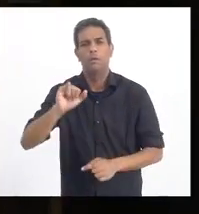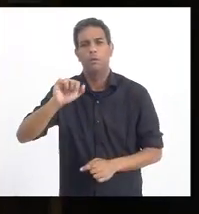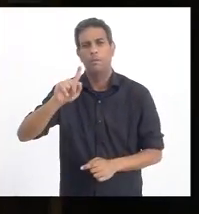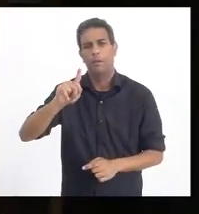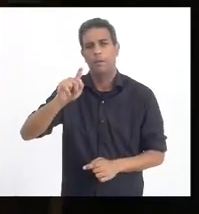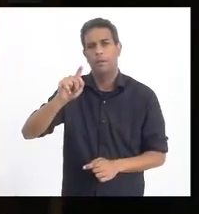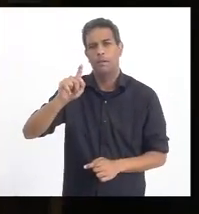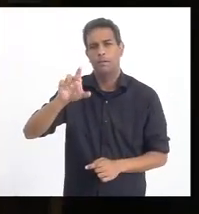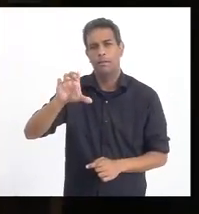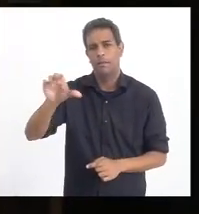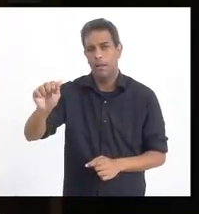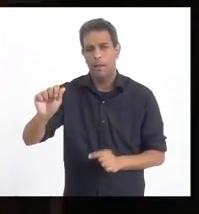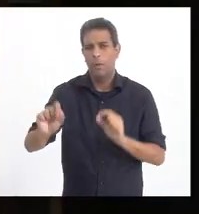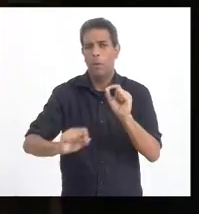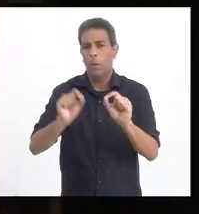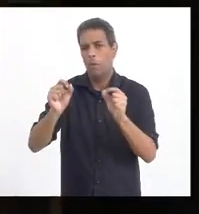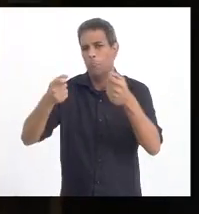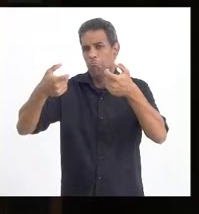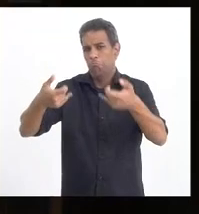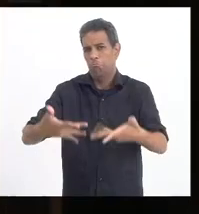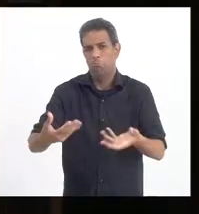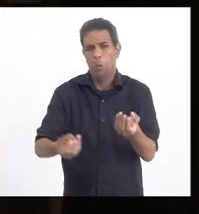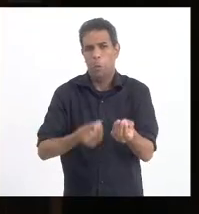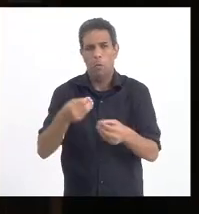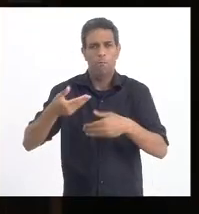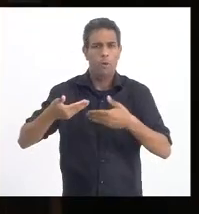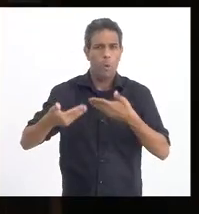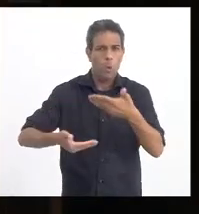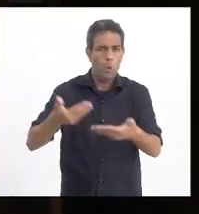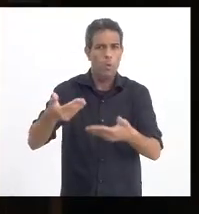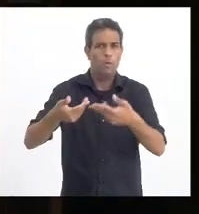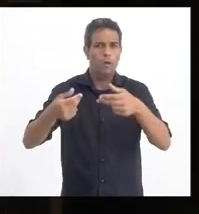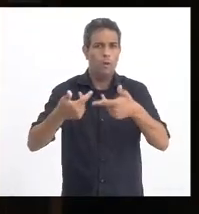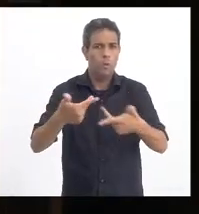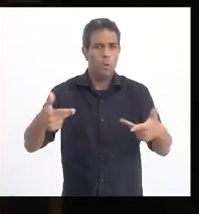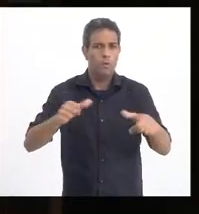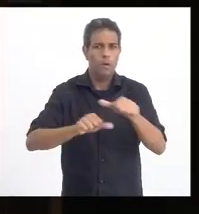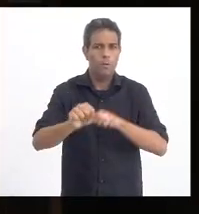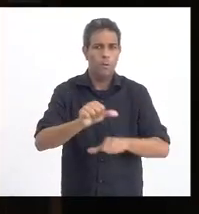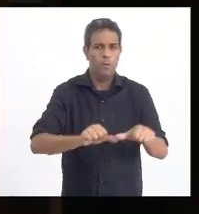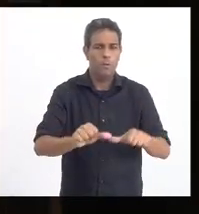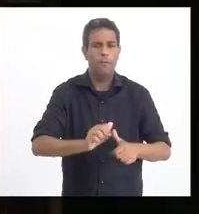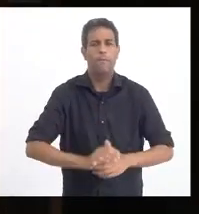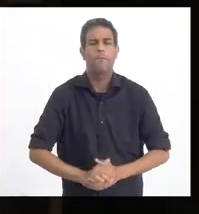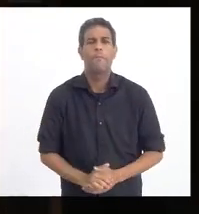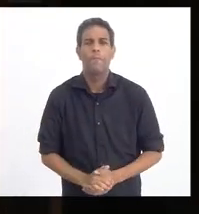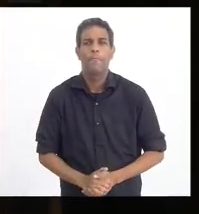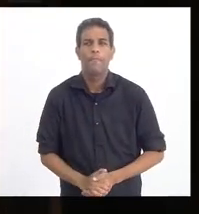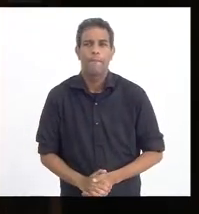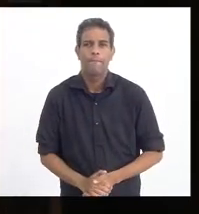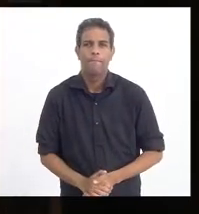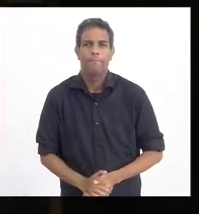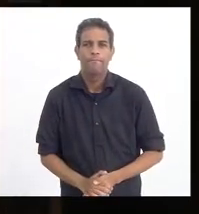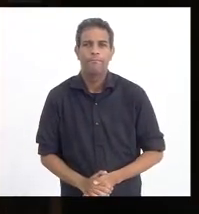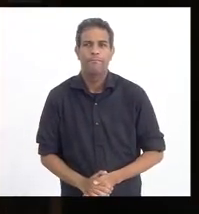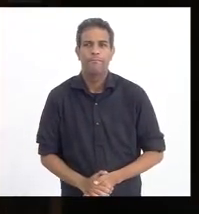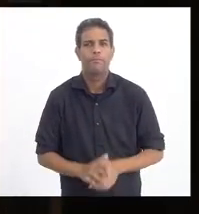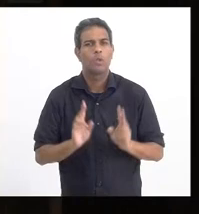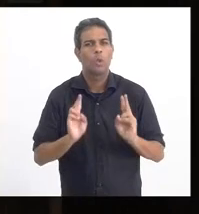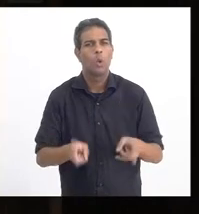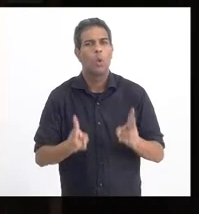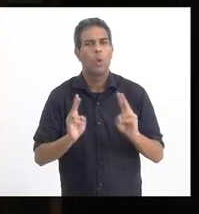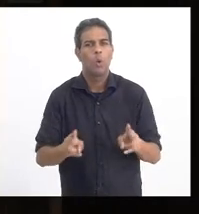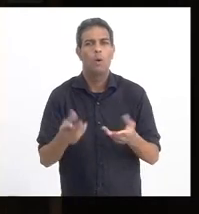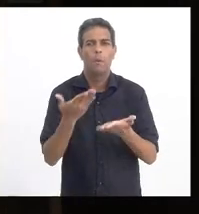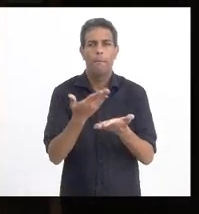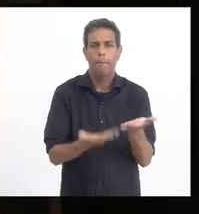tem capacidade técnica para falar se eles vão tô precisando ou não é e continua